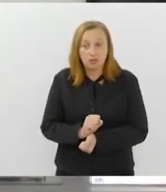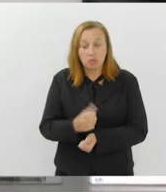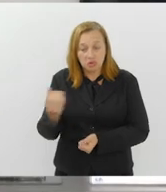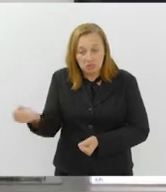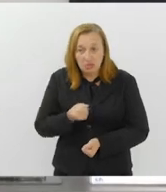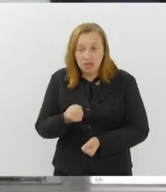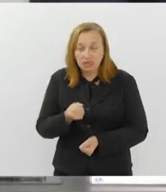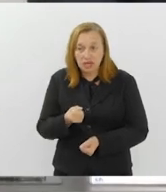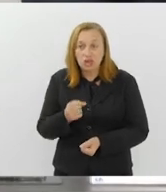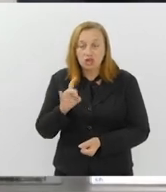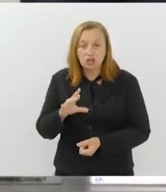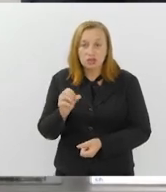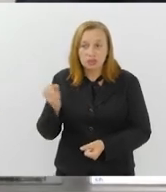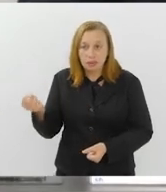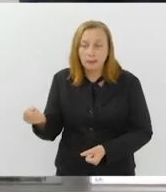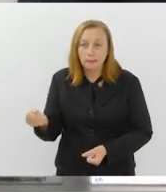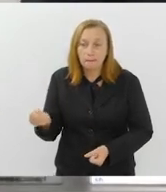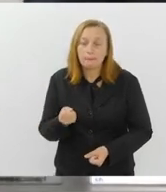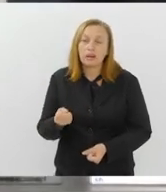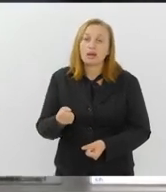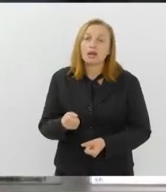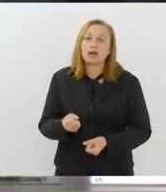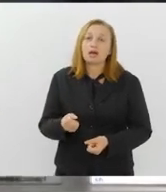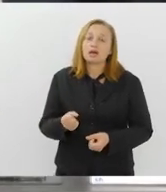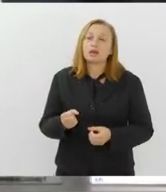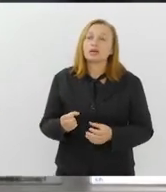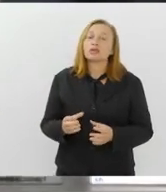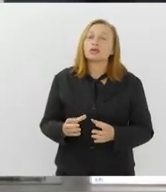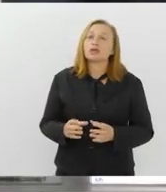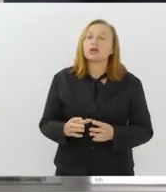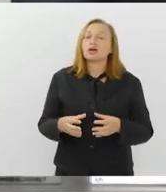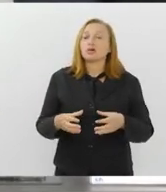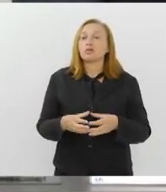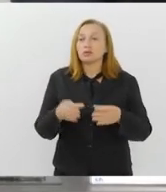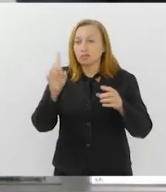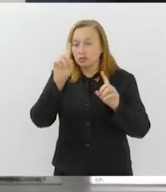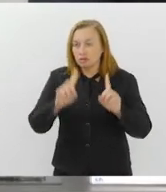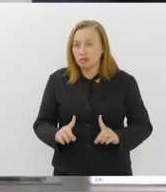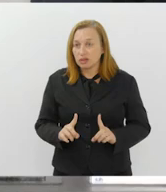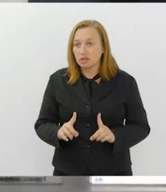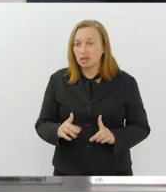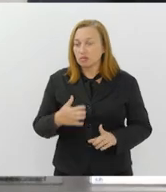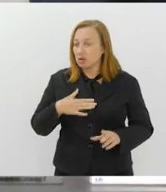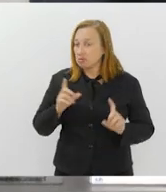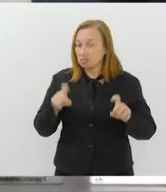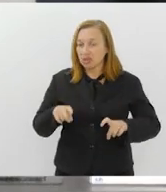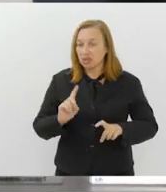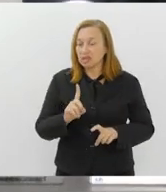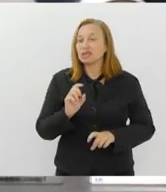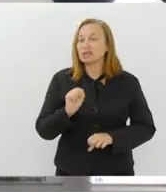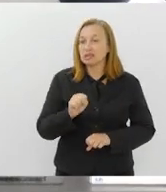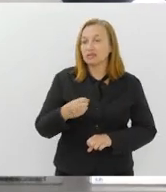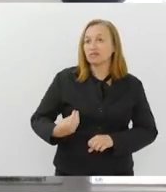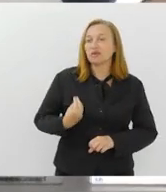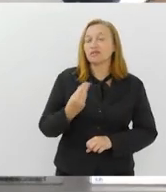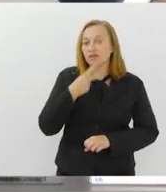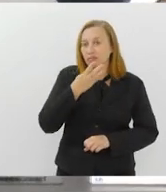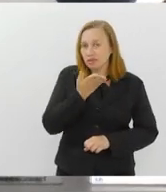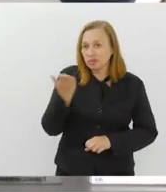só assim para vocês me pararem. A casa com pessoas de deficiência não é do meu mandato. É da minha vida. Então, deixo isso bem claro para